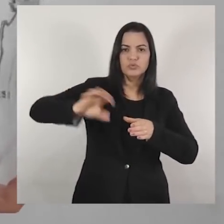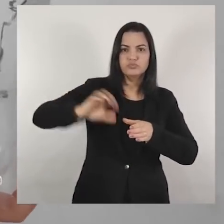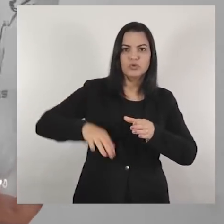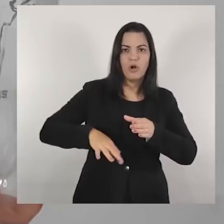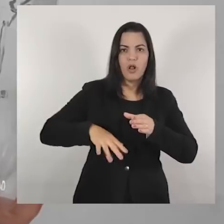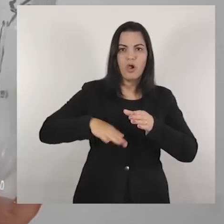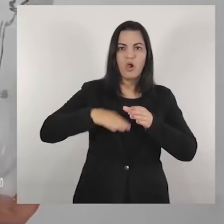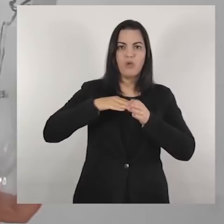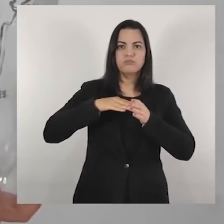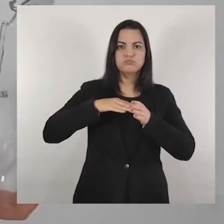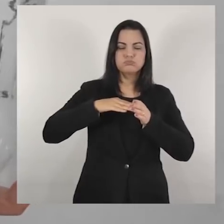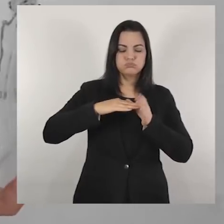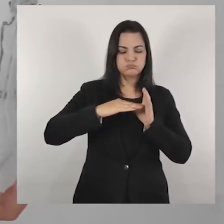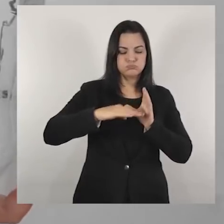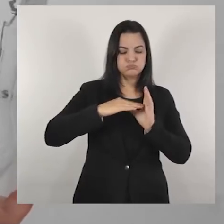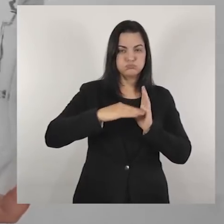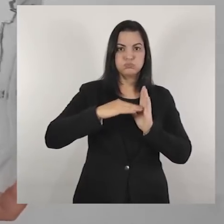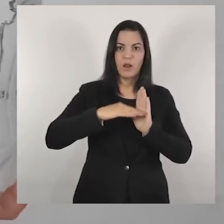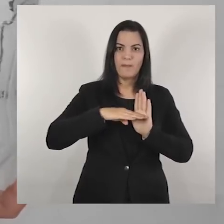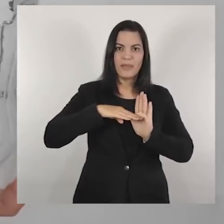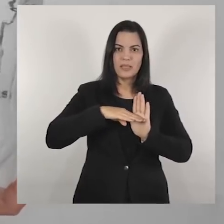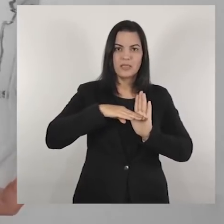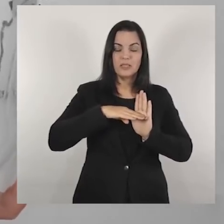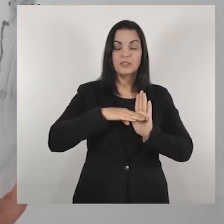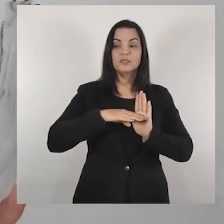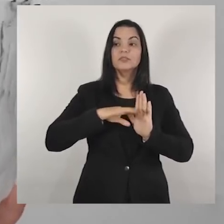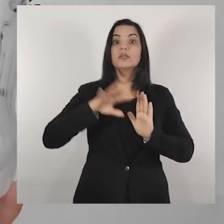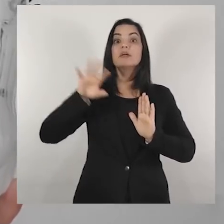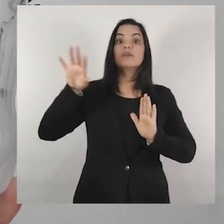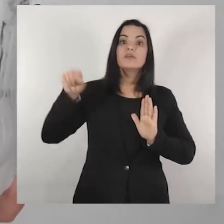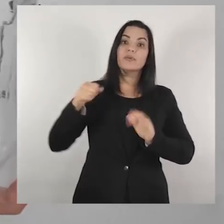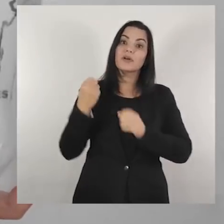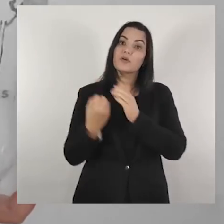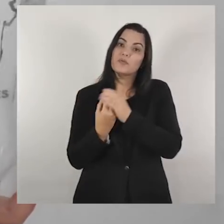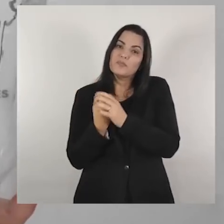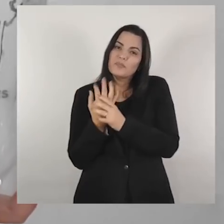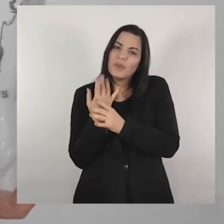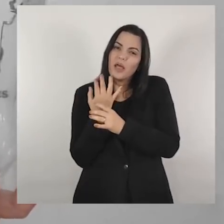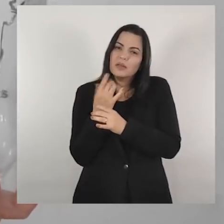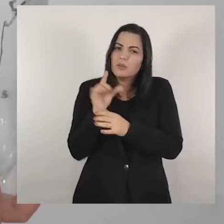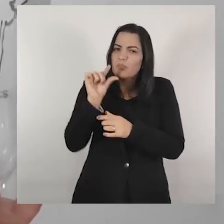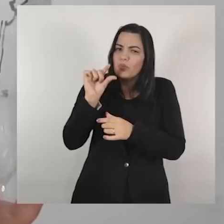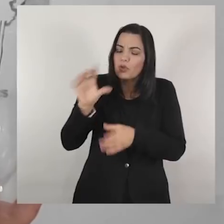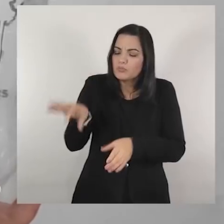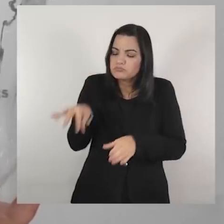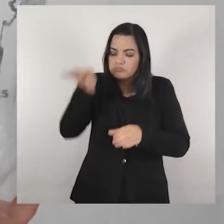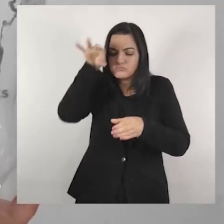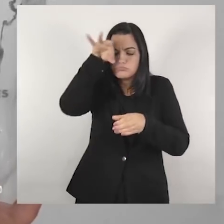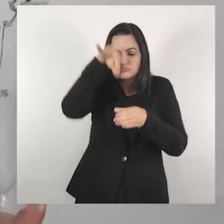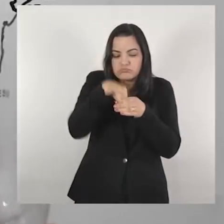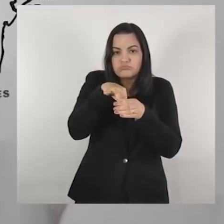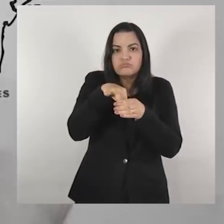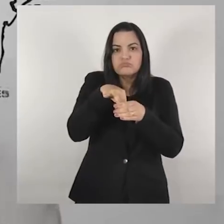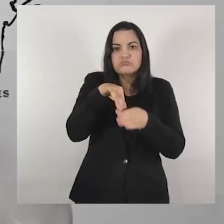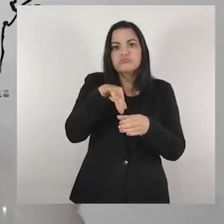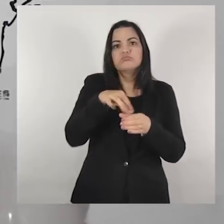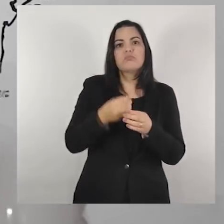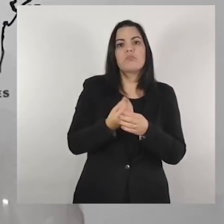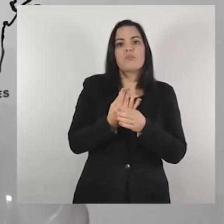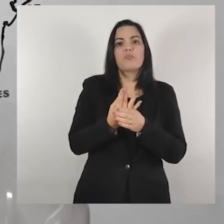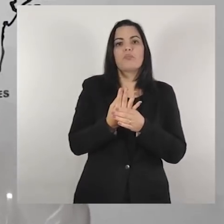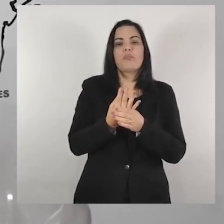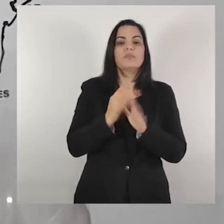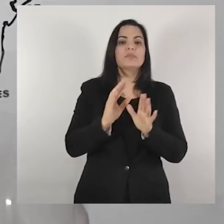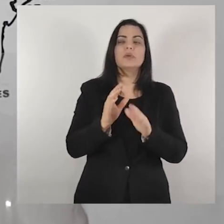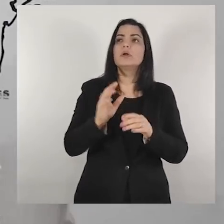Aí, você vai pegar uma mudinha de planta e vai colocar plantada aqui dentro. Eu não